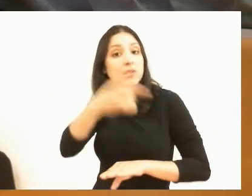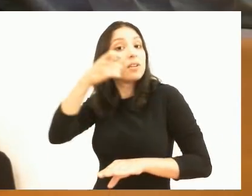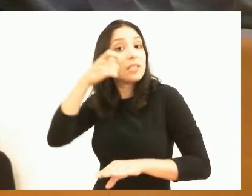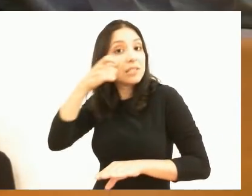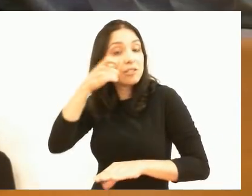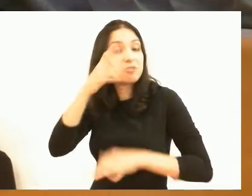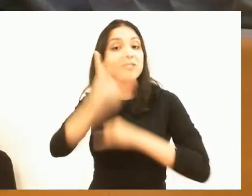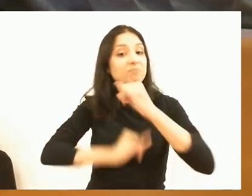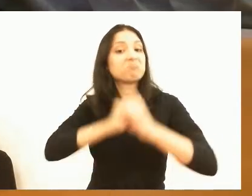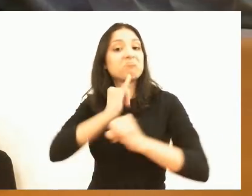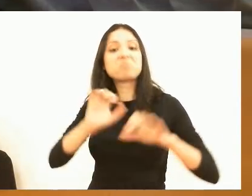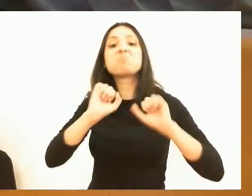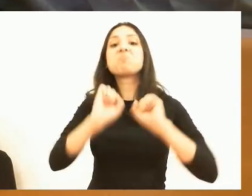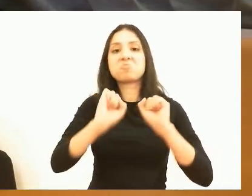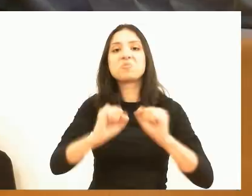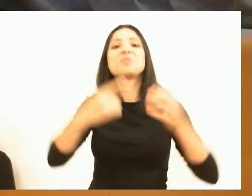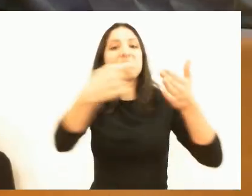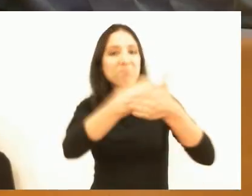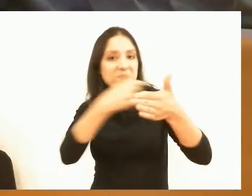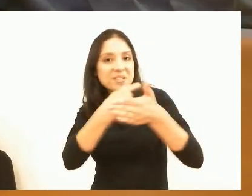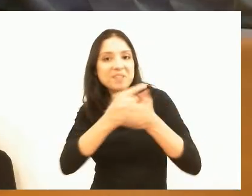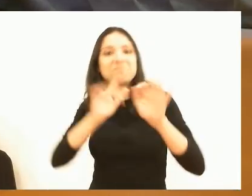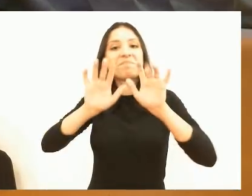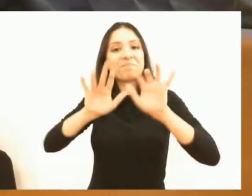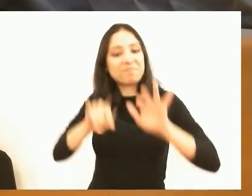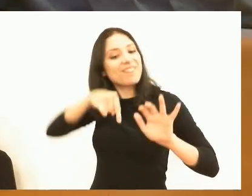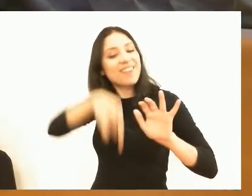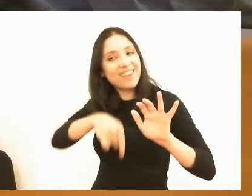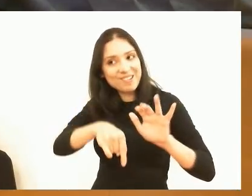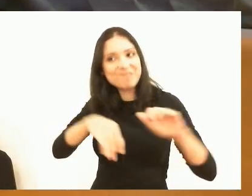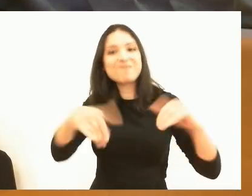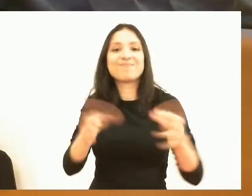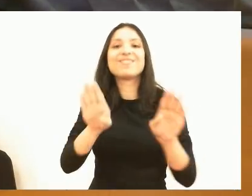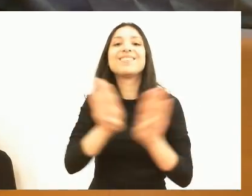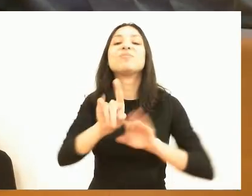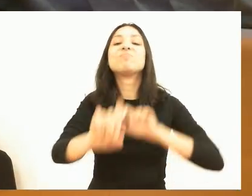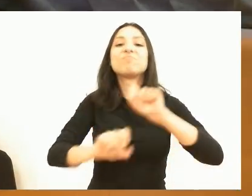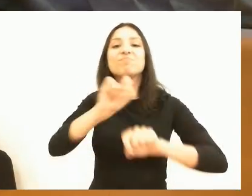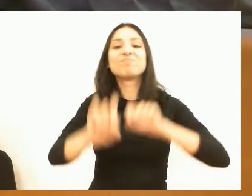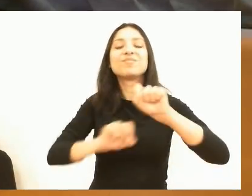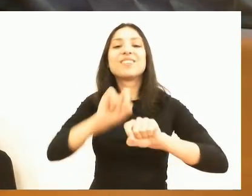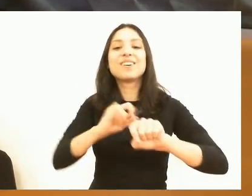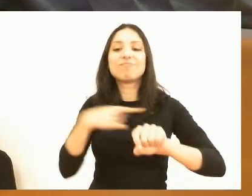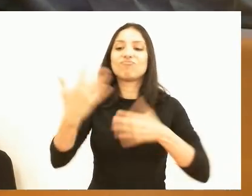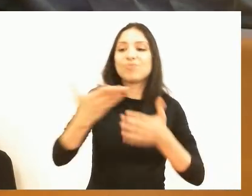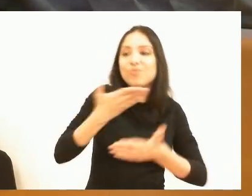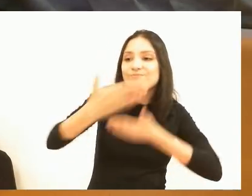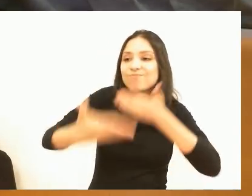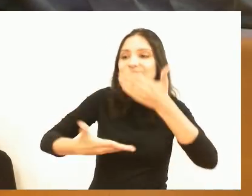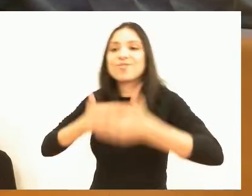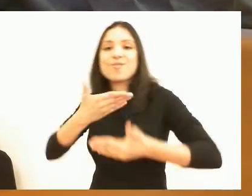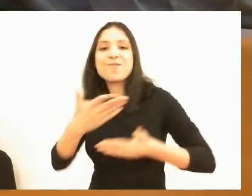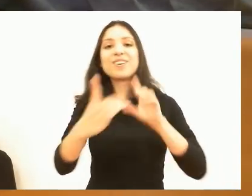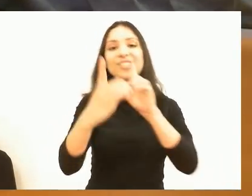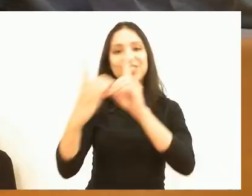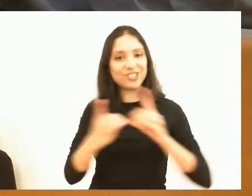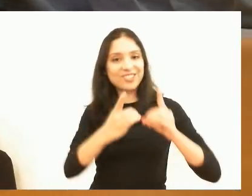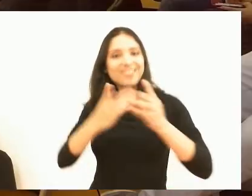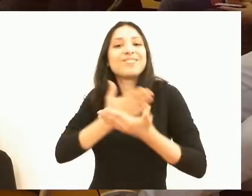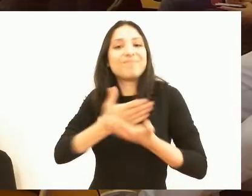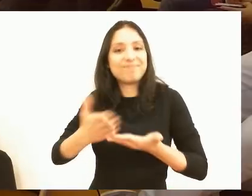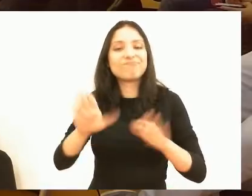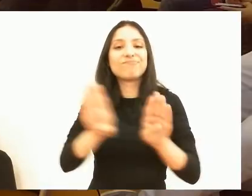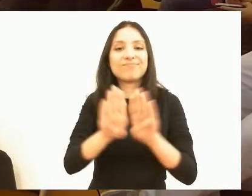favor podem ir mandando perguntas na no decorrer da fala que assim a gente cria um diálogo exatamente tá